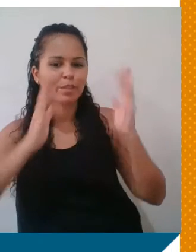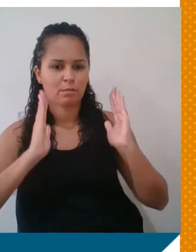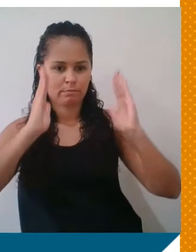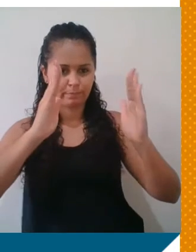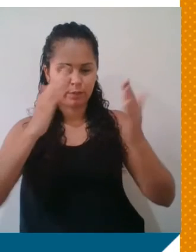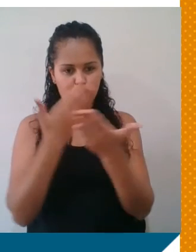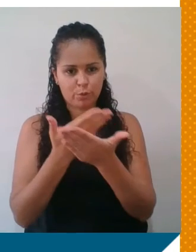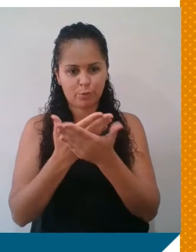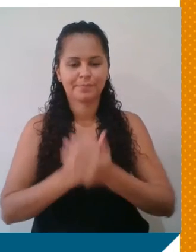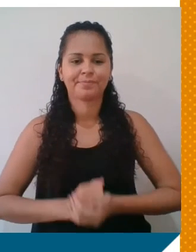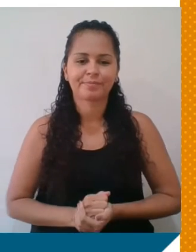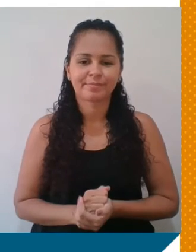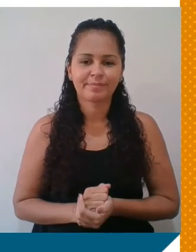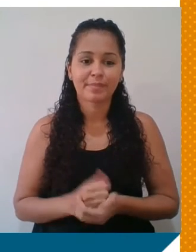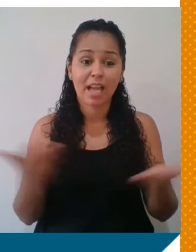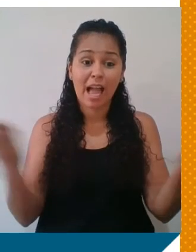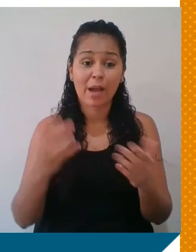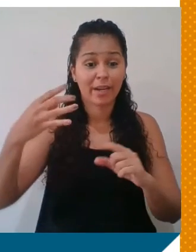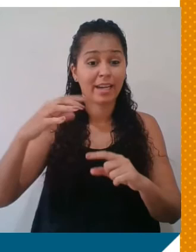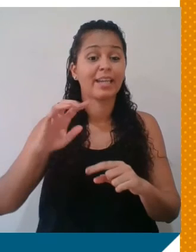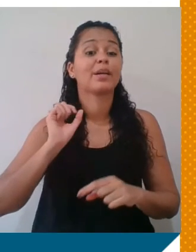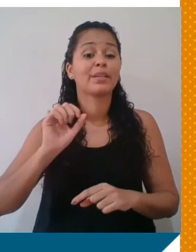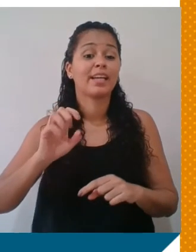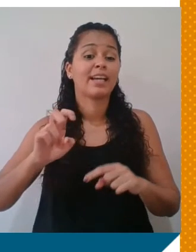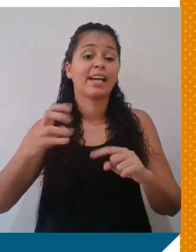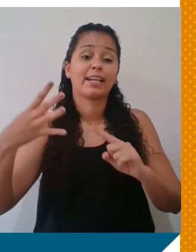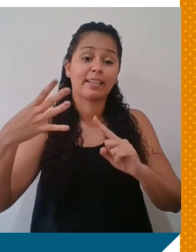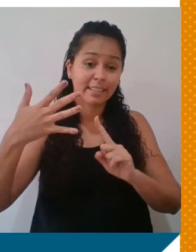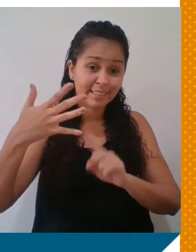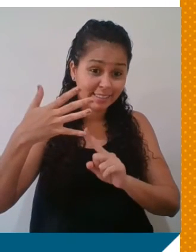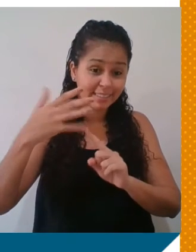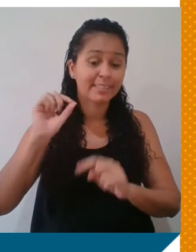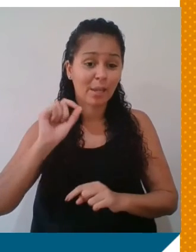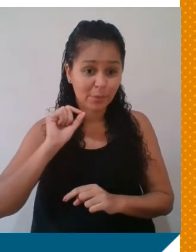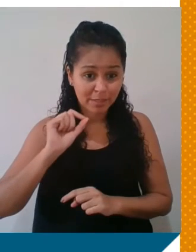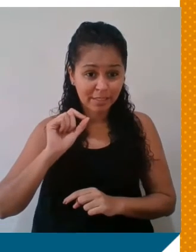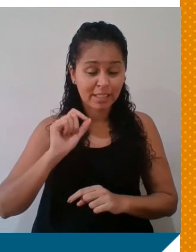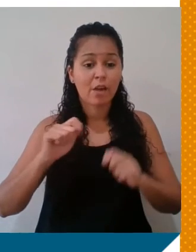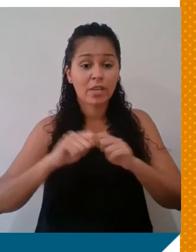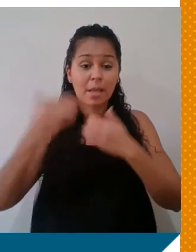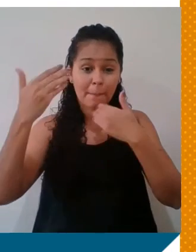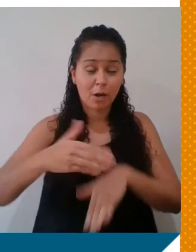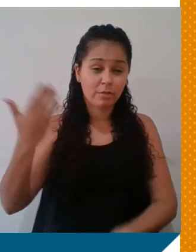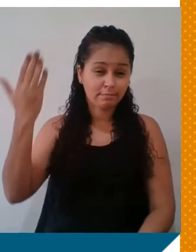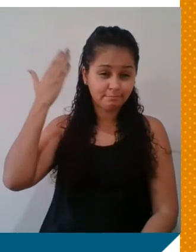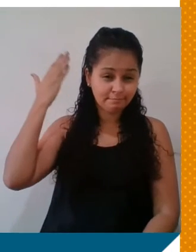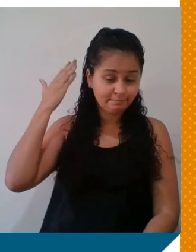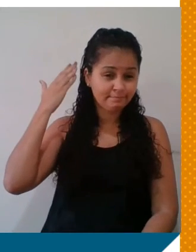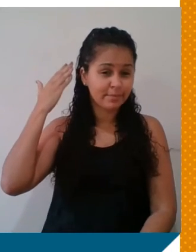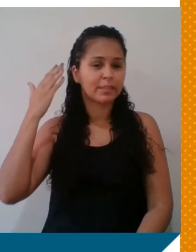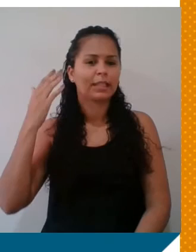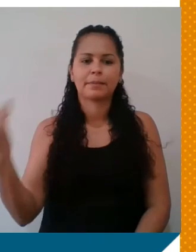galera? Sim. Bem, a dica 5 é realização de provas anteriores e simulados. Cara, isso